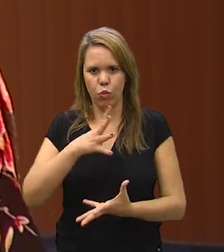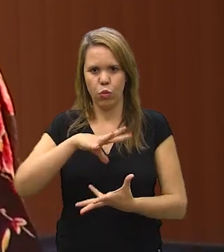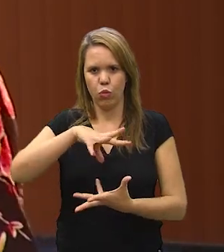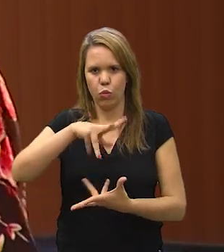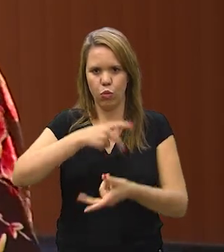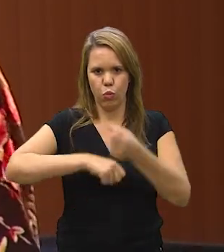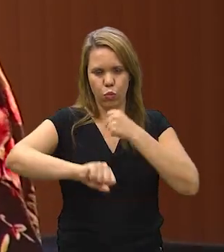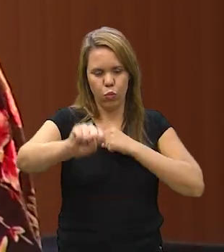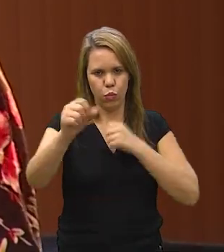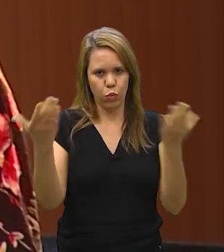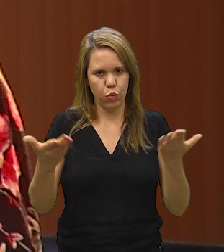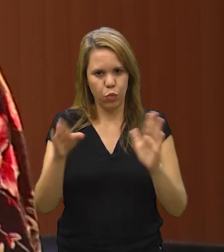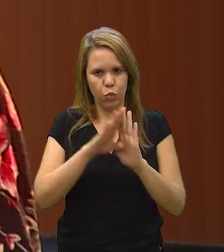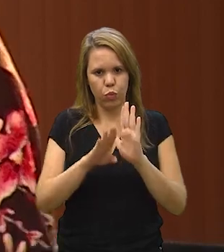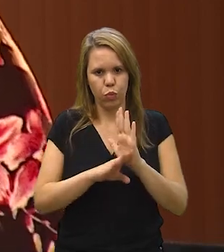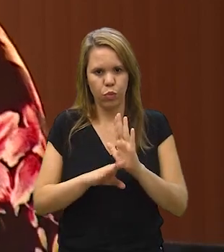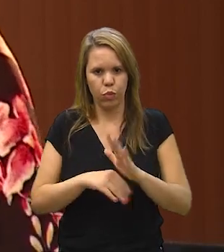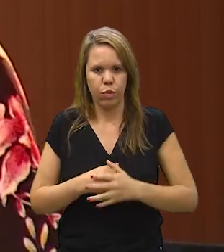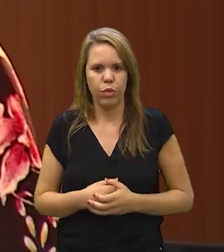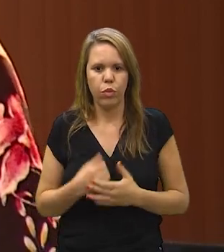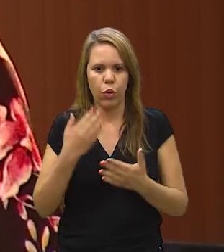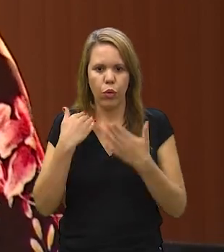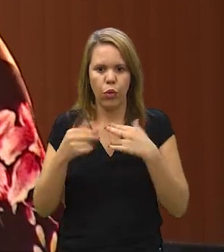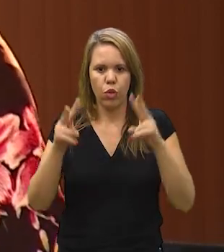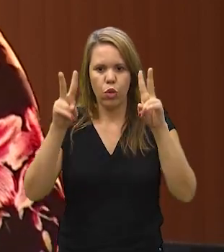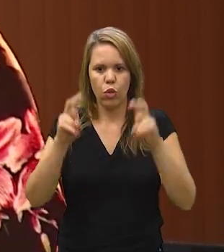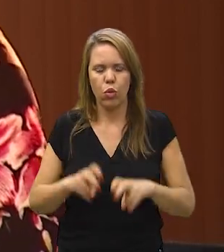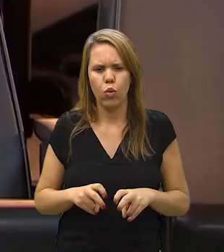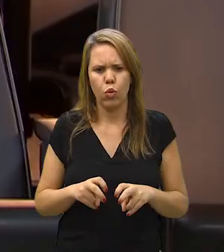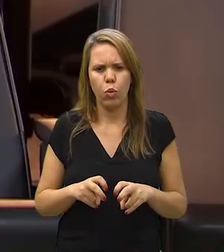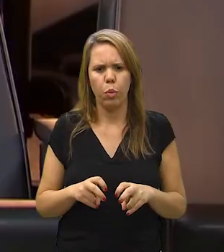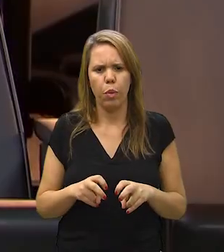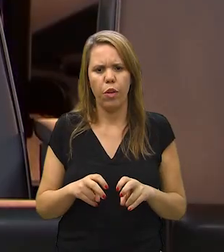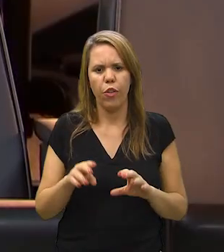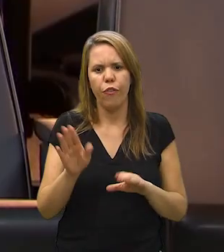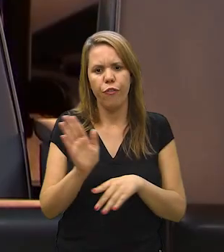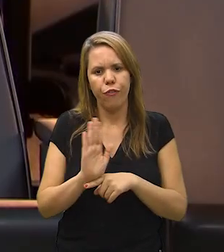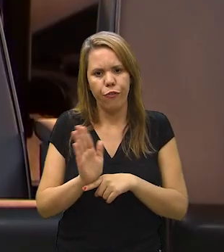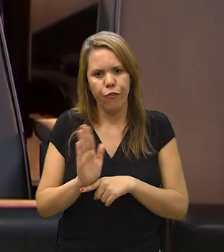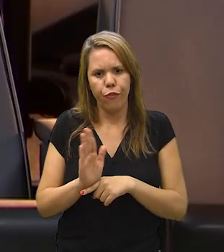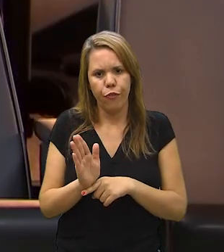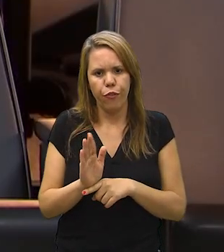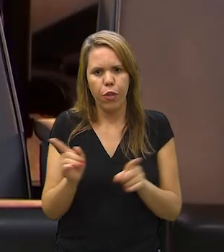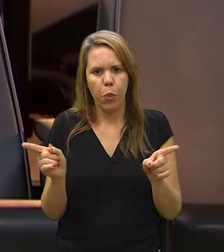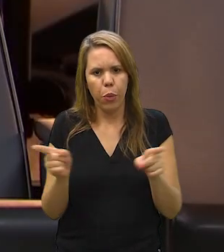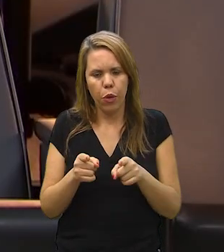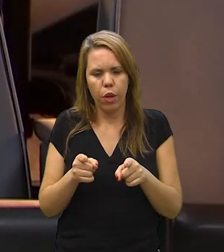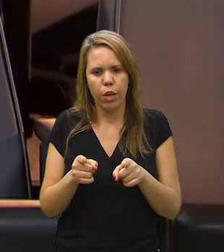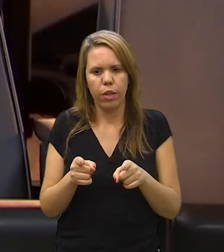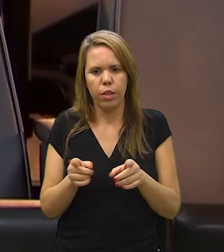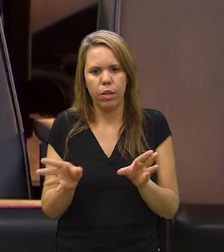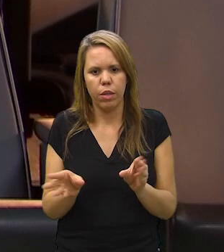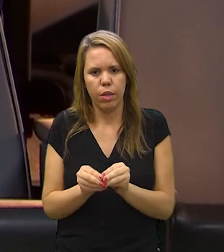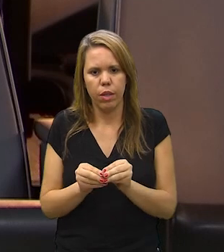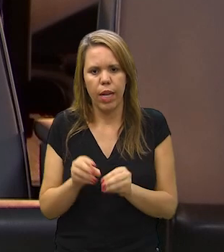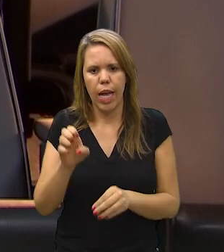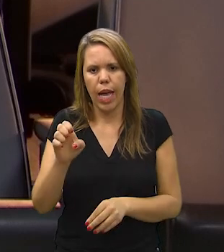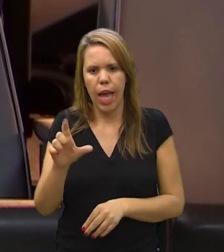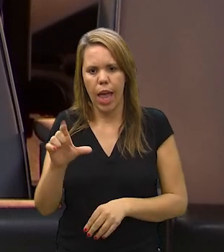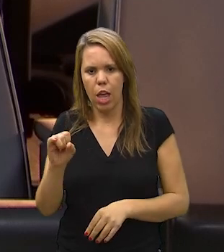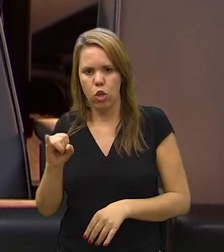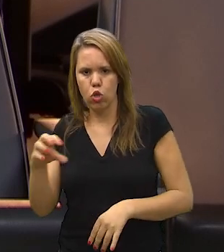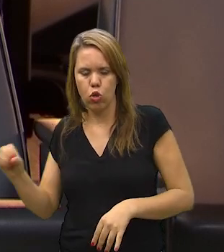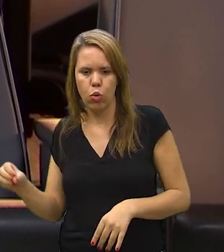Universo Épico no ar, e no programa de hoje nós vamos falar sobre curta. Quem está aqui comigo é Elcio e também a Bárbara. Tudo